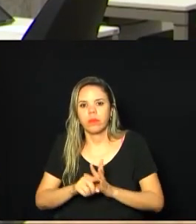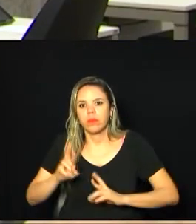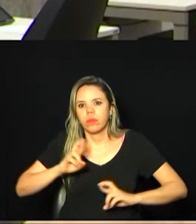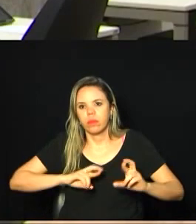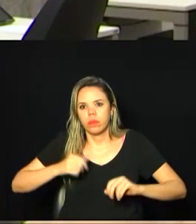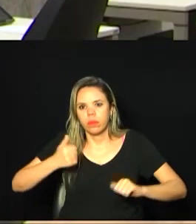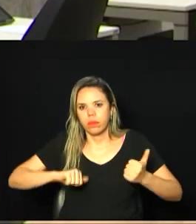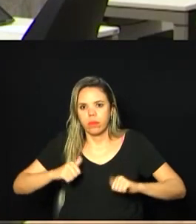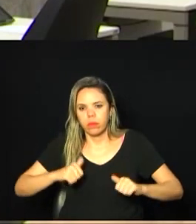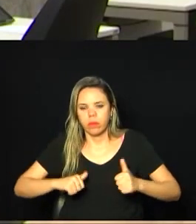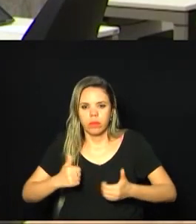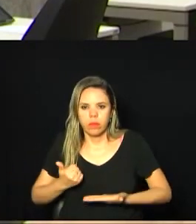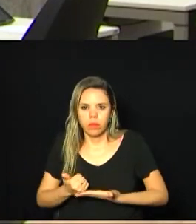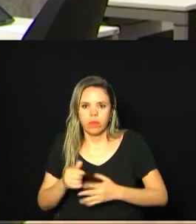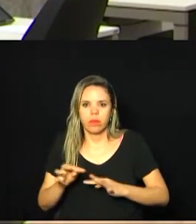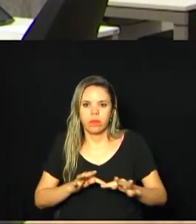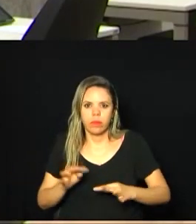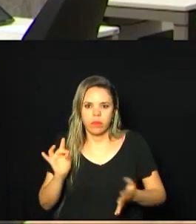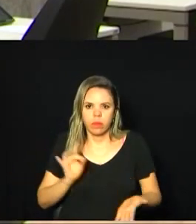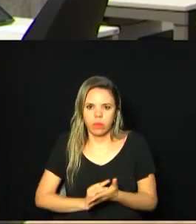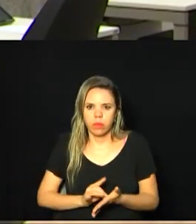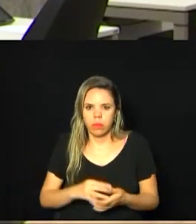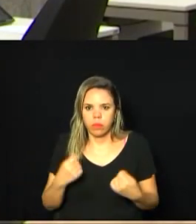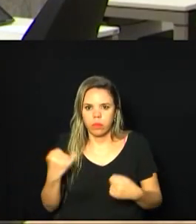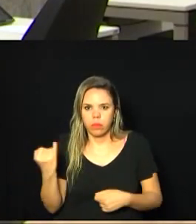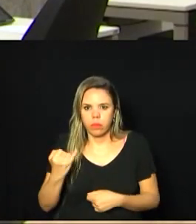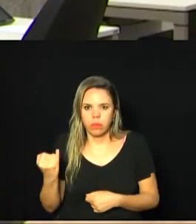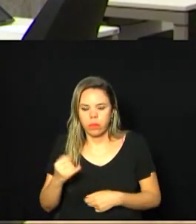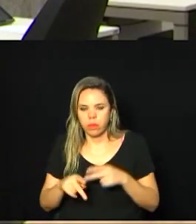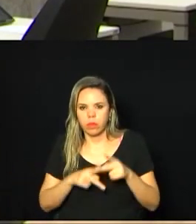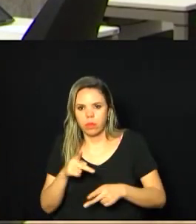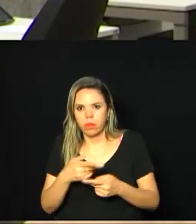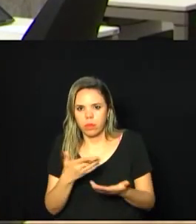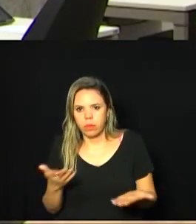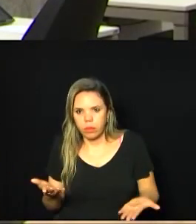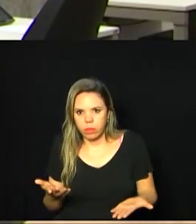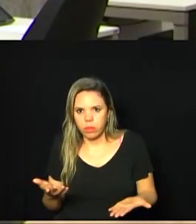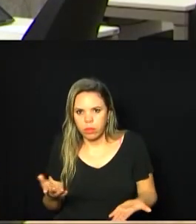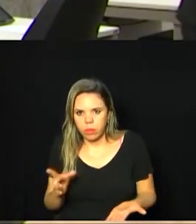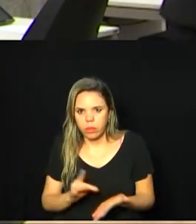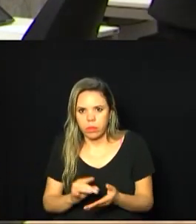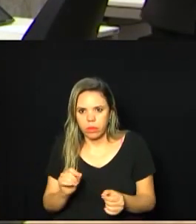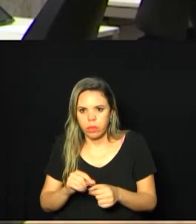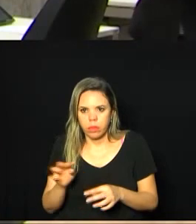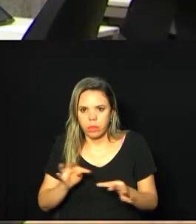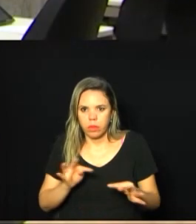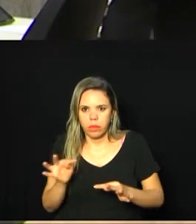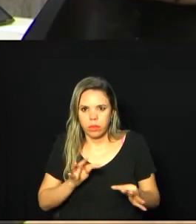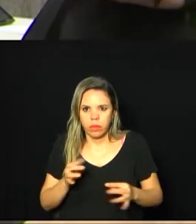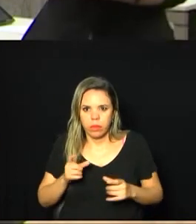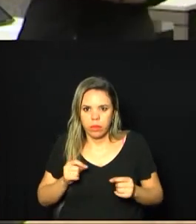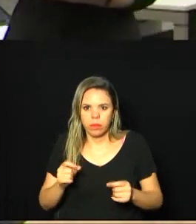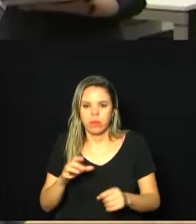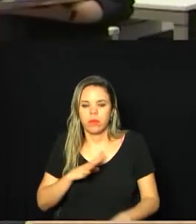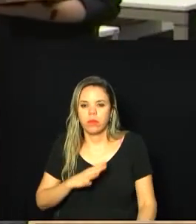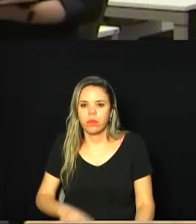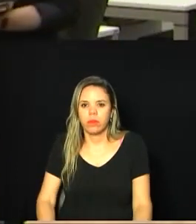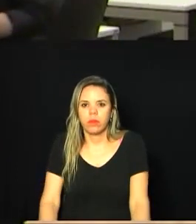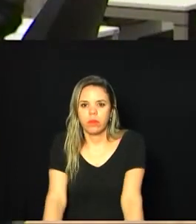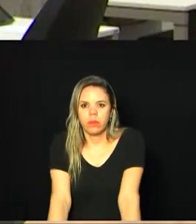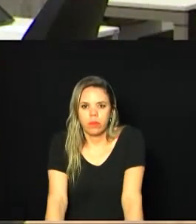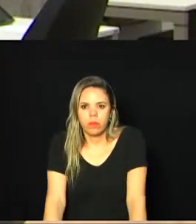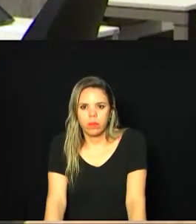diagnóstico e encaminha de forma precisa, né, as pessoas para realizarem tratamentos de câncer na cidade